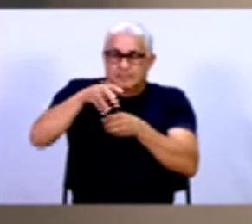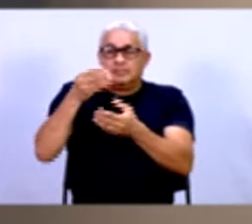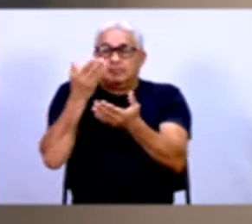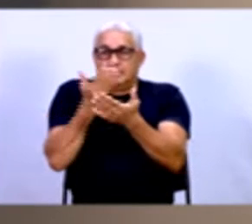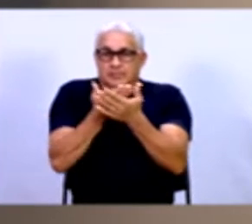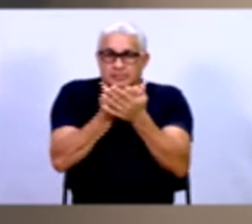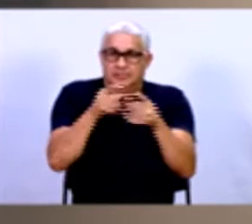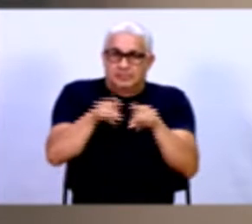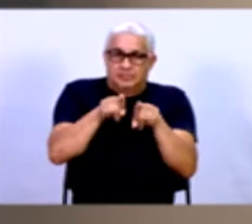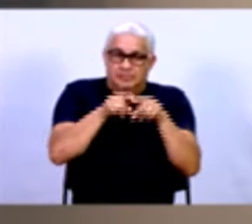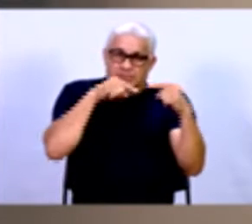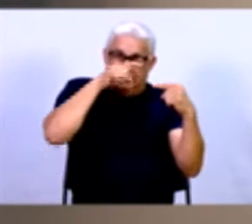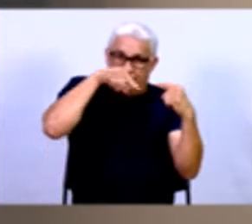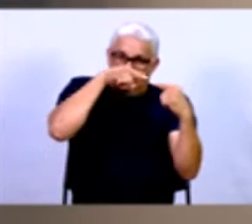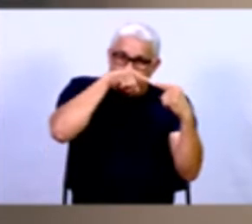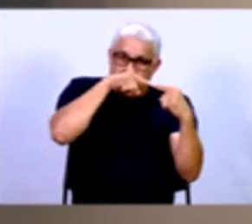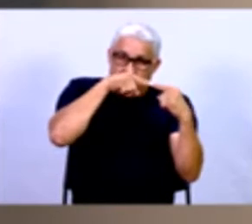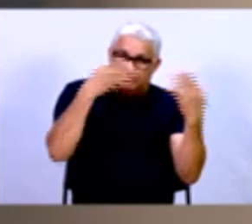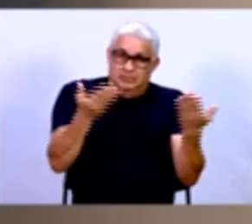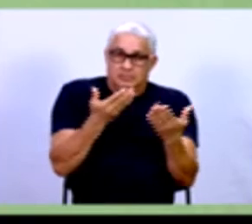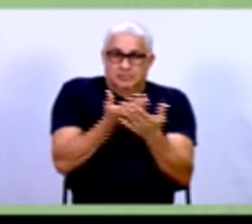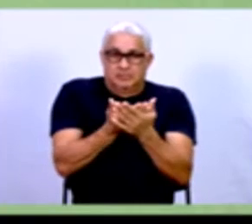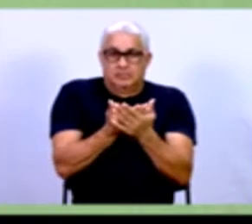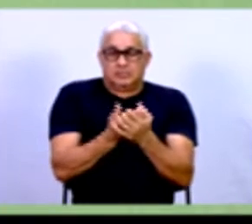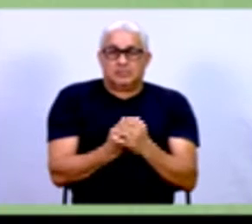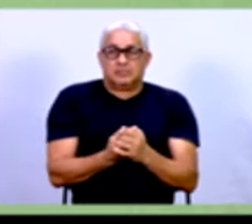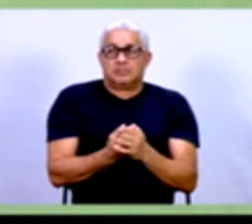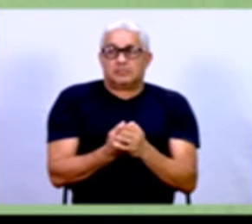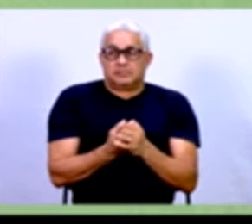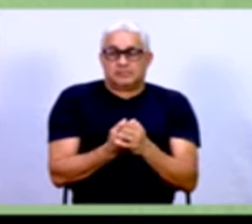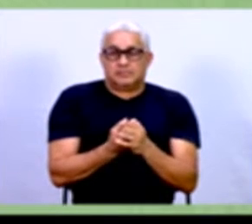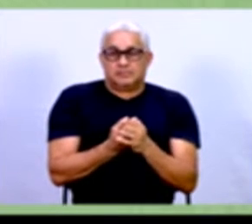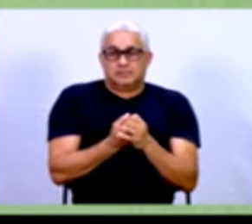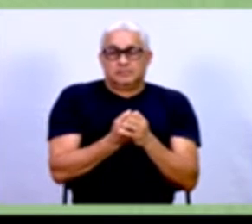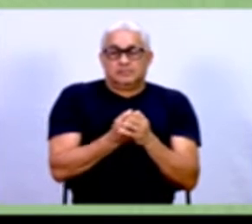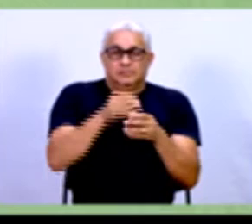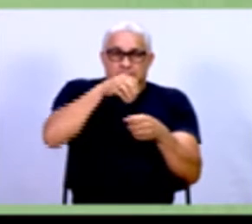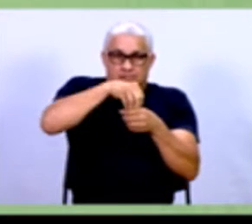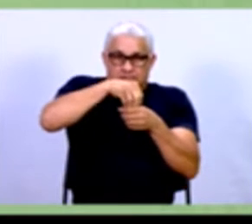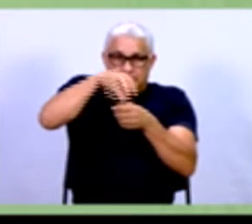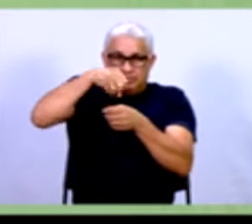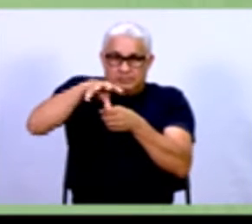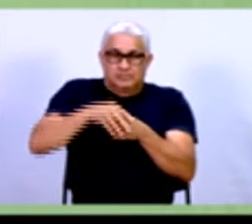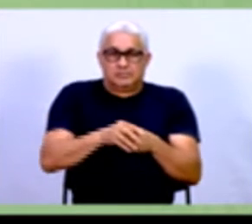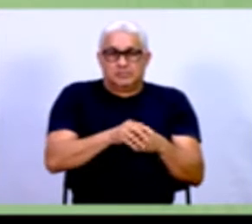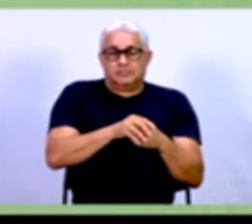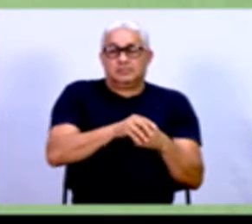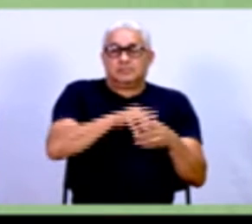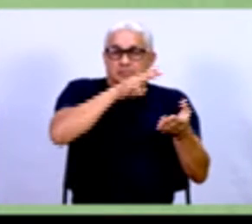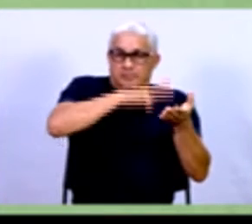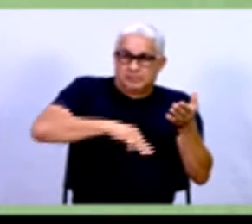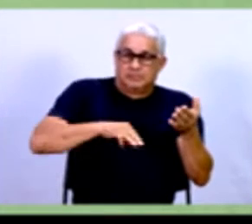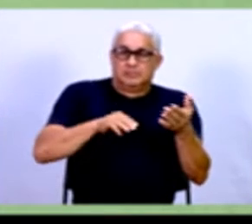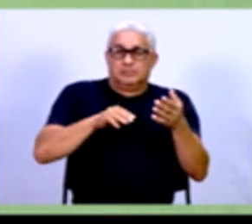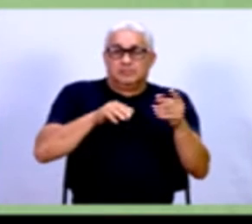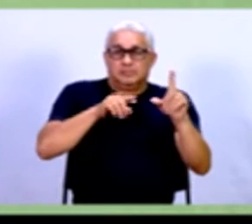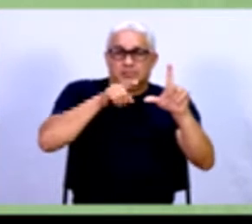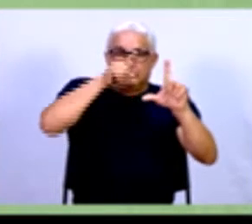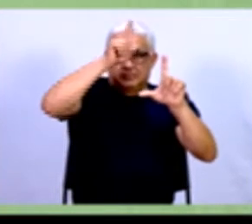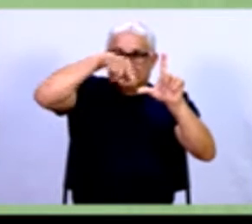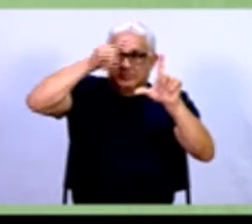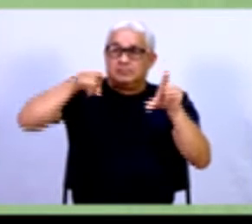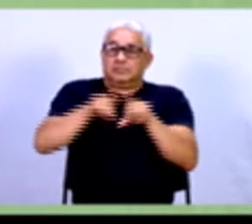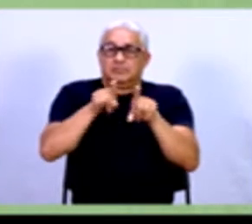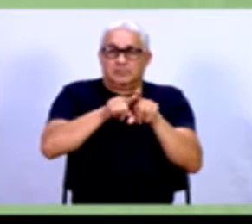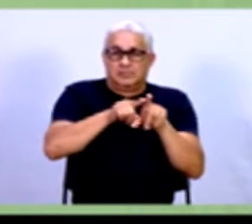nos objetivos da nossa aula de hoje, tá? Então, conteúdo, método estatístico e suas fases, tá? Muito importante